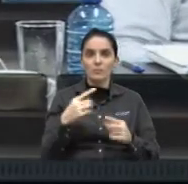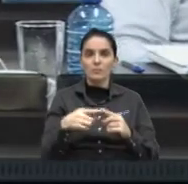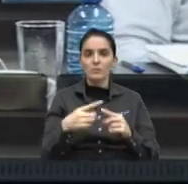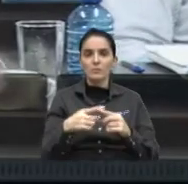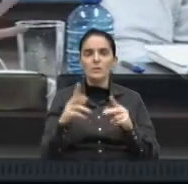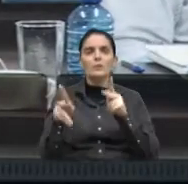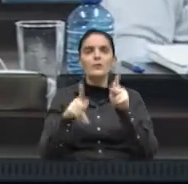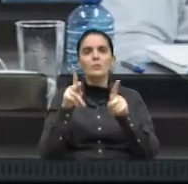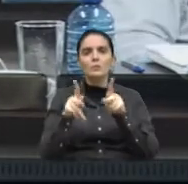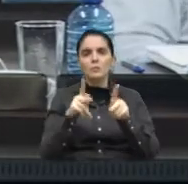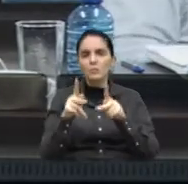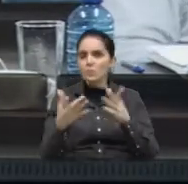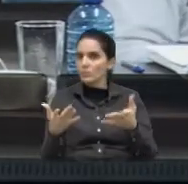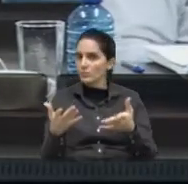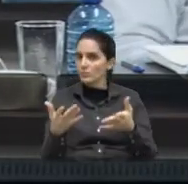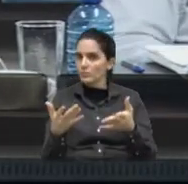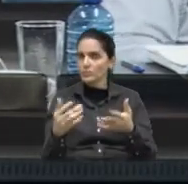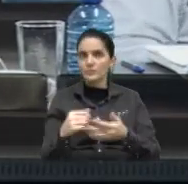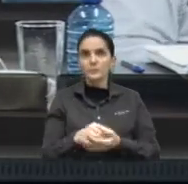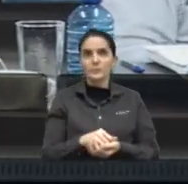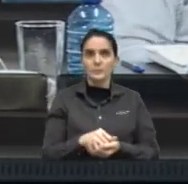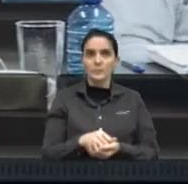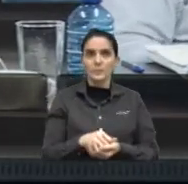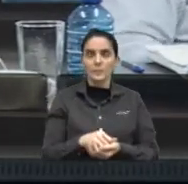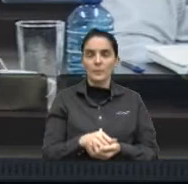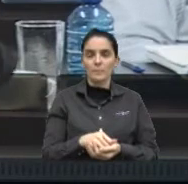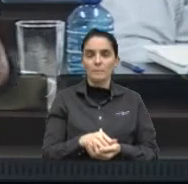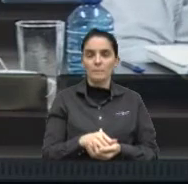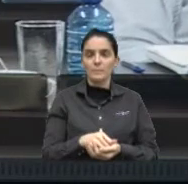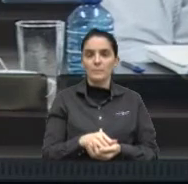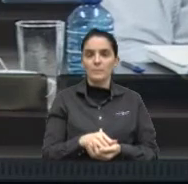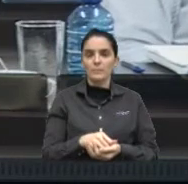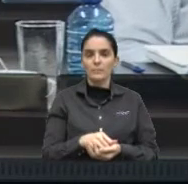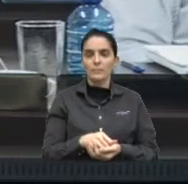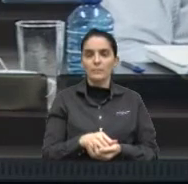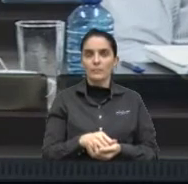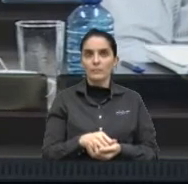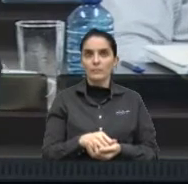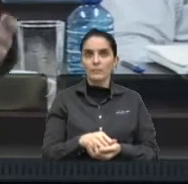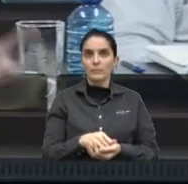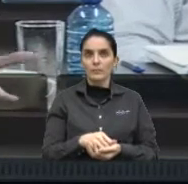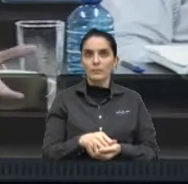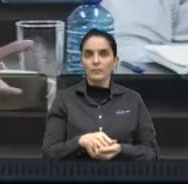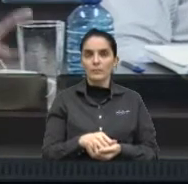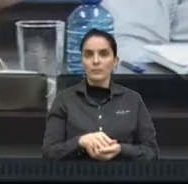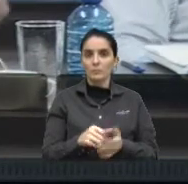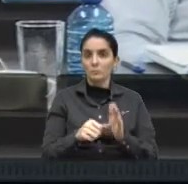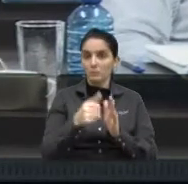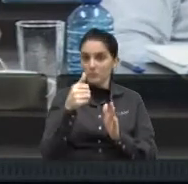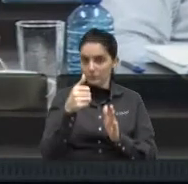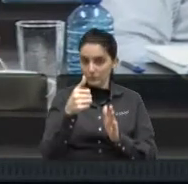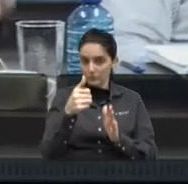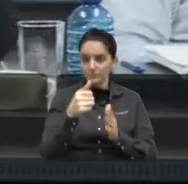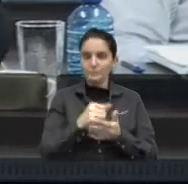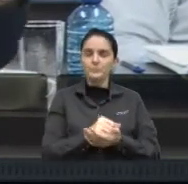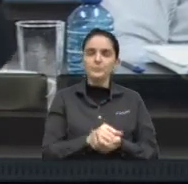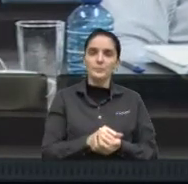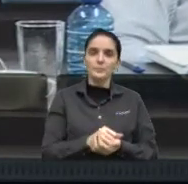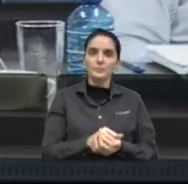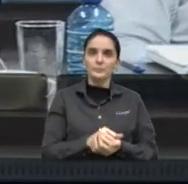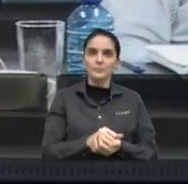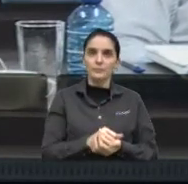são alguns comentários acerca da população da participação popular primeiro que o